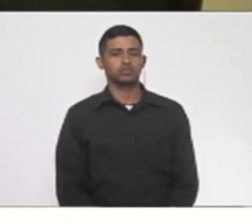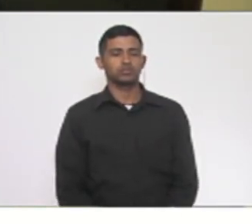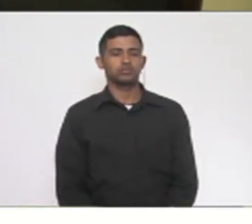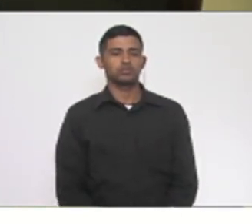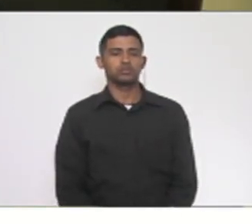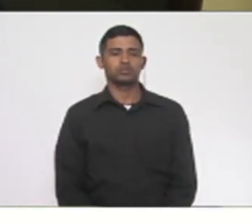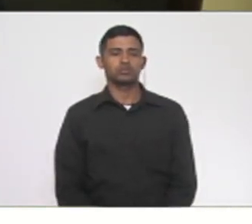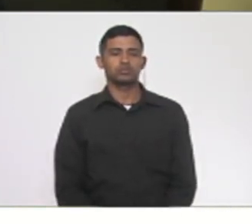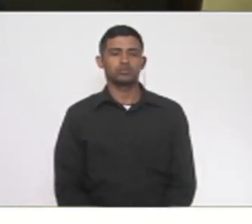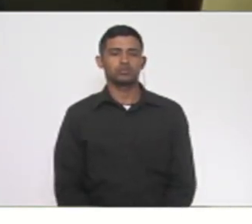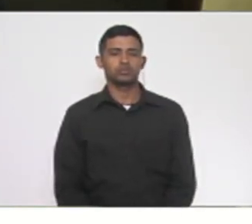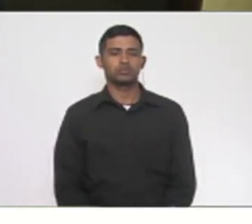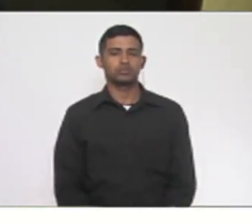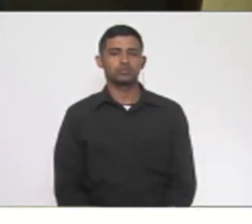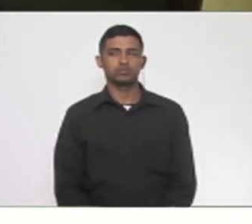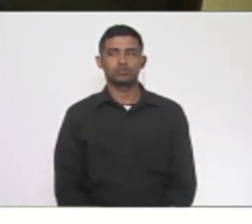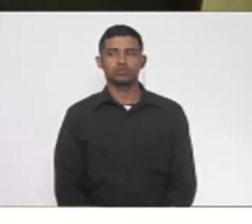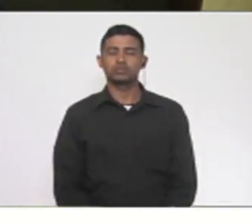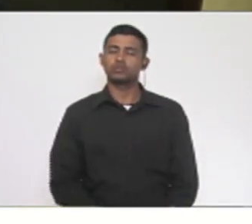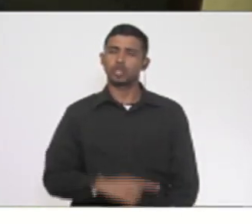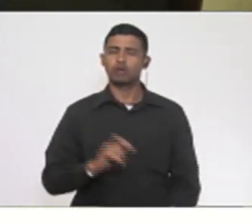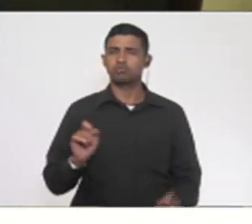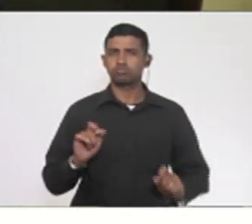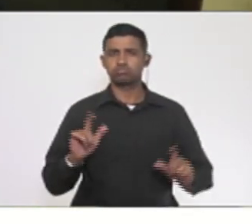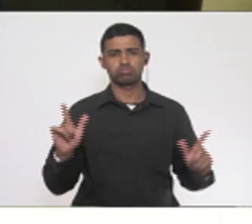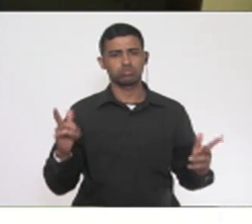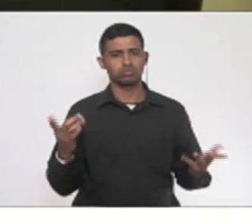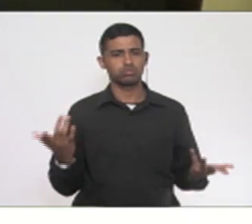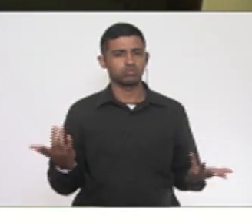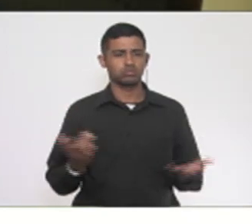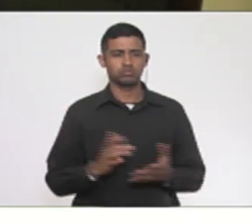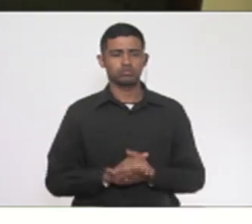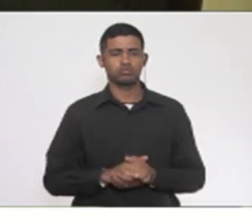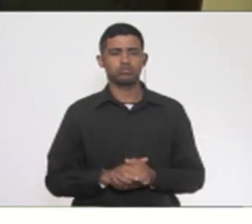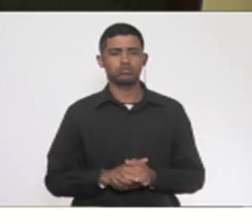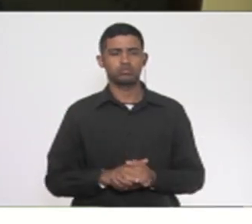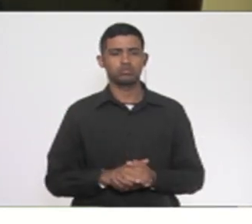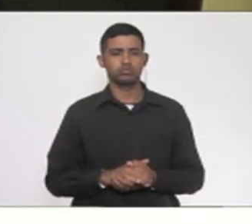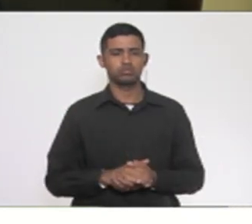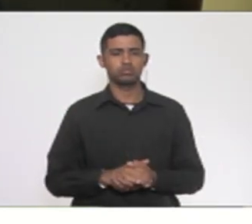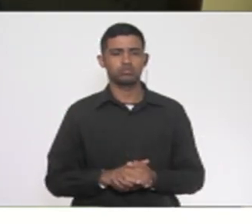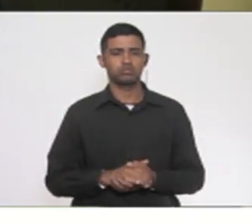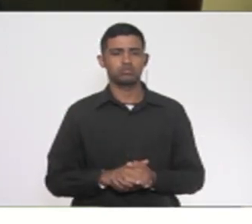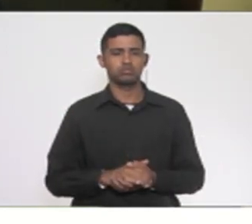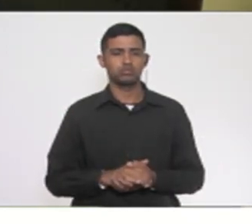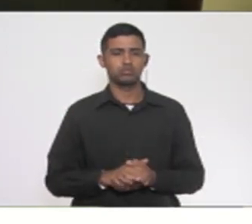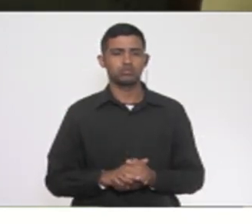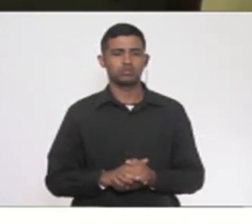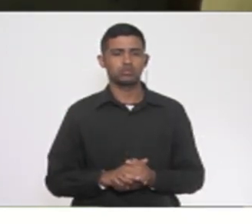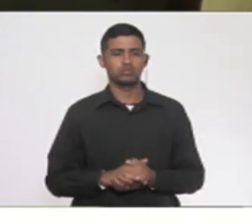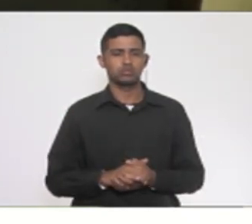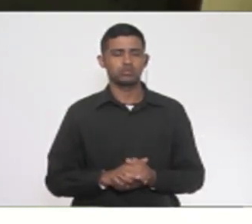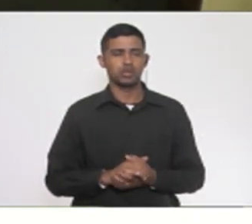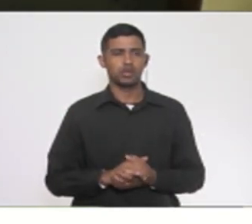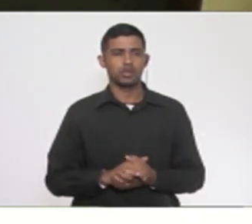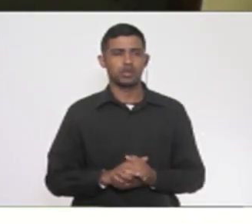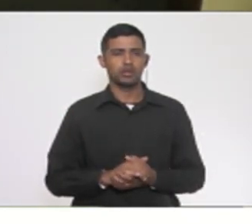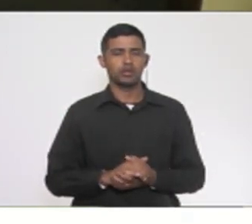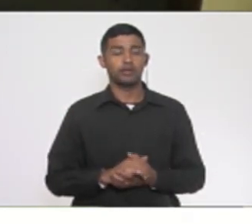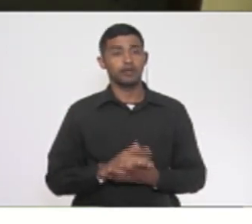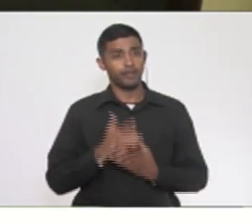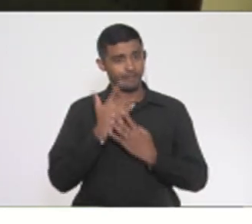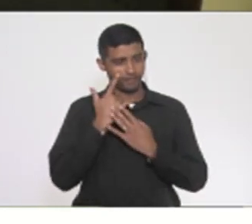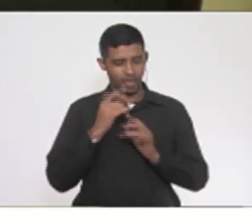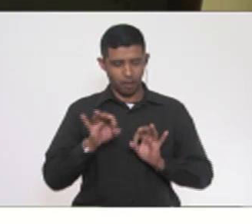ficou, quando foi falado, que nem o projeto da expansão,